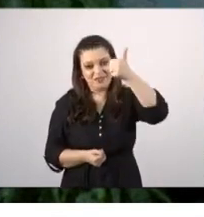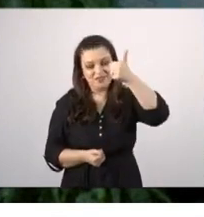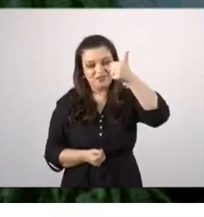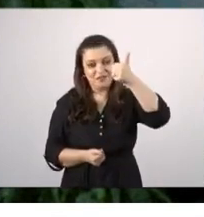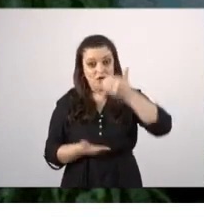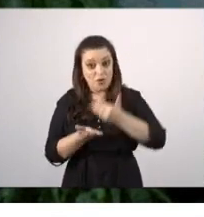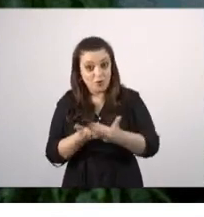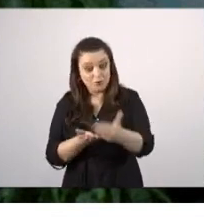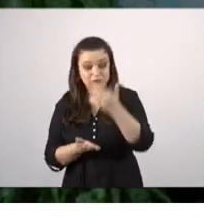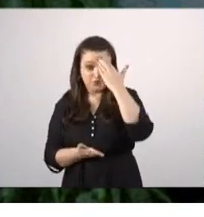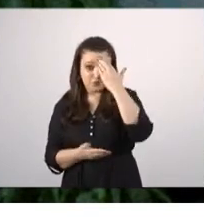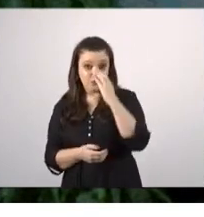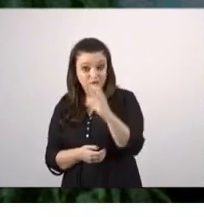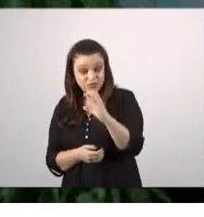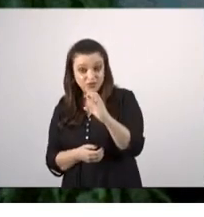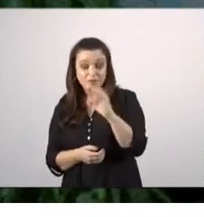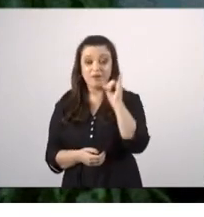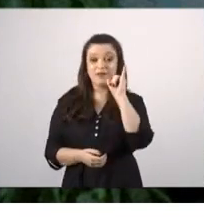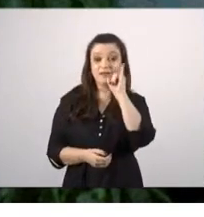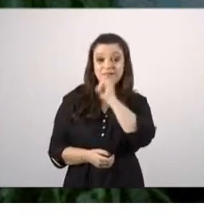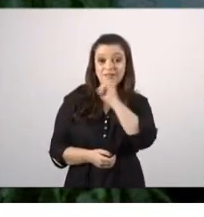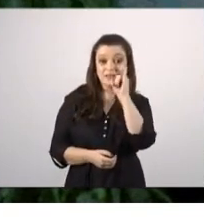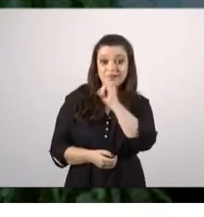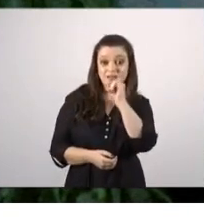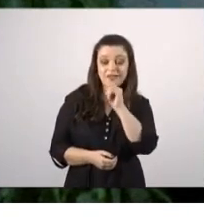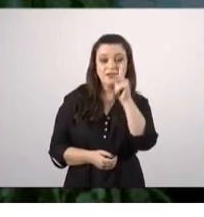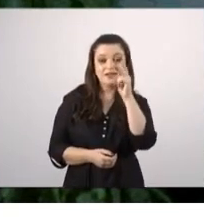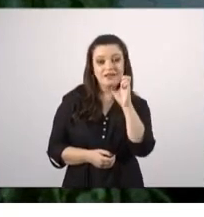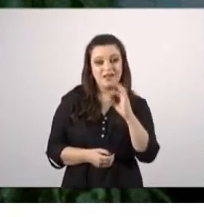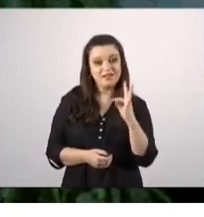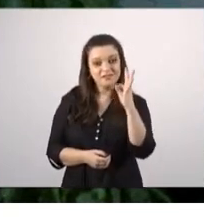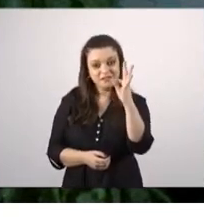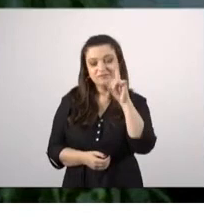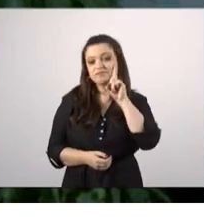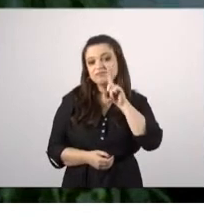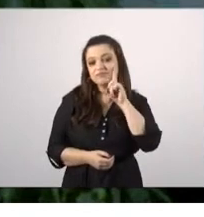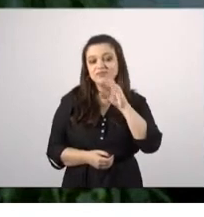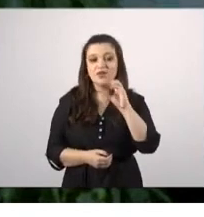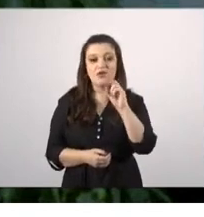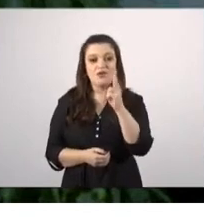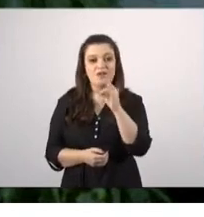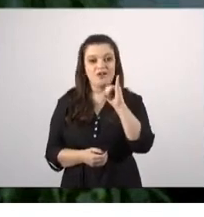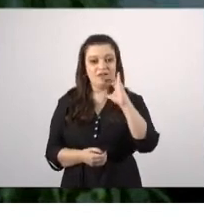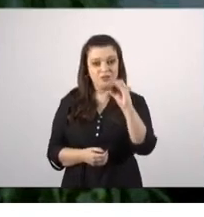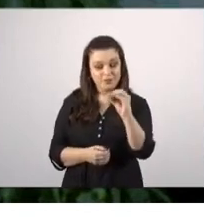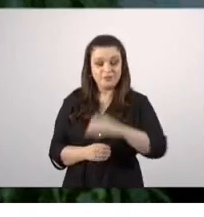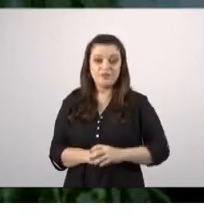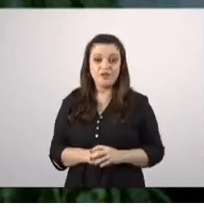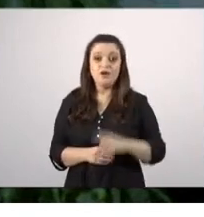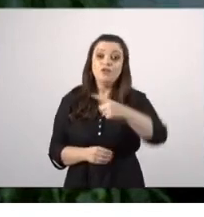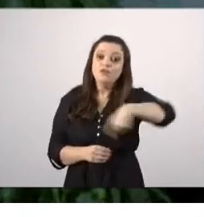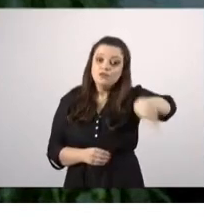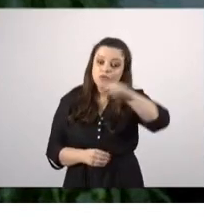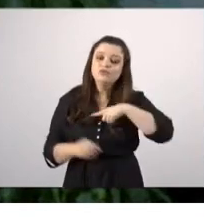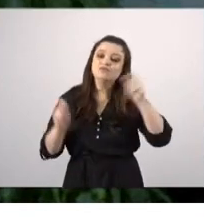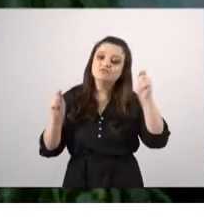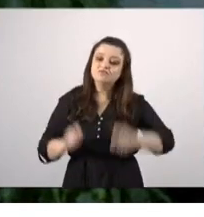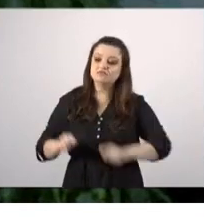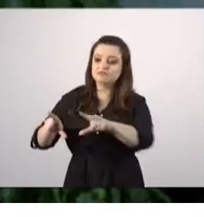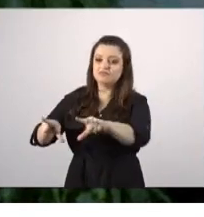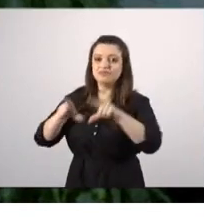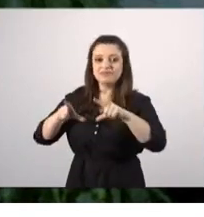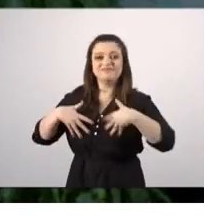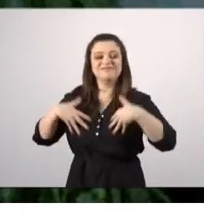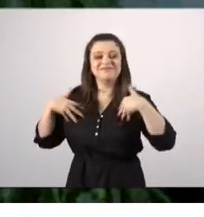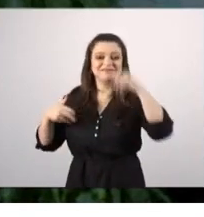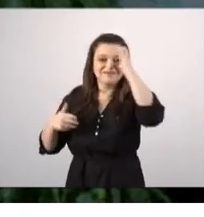Curitiba to Florence, Italy, and to Kent, Ohio. You have worked hard to earn your degrees, and you have studied